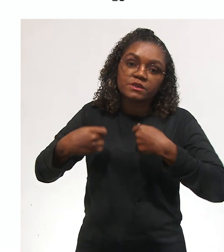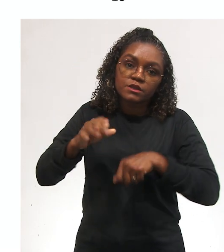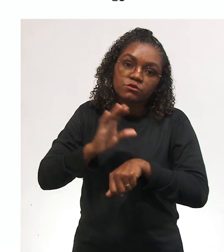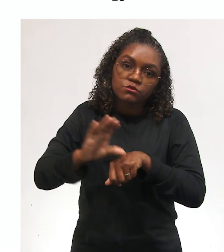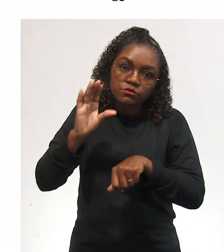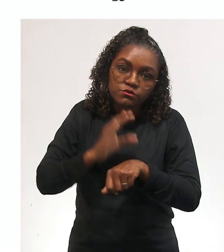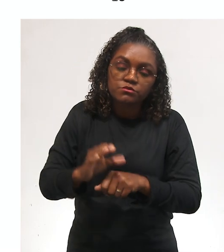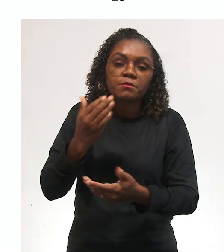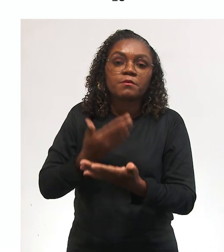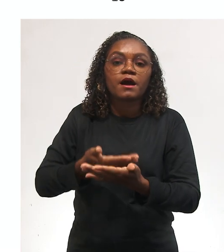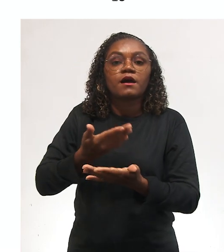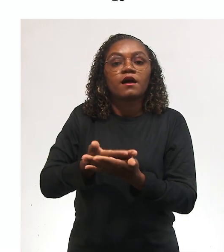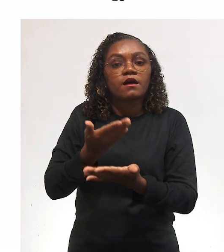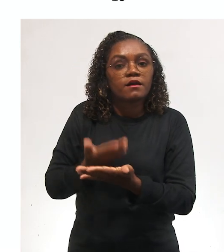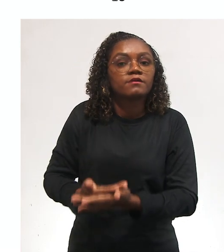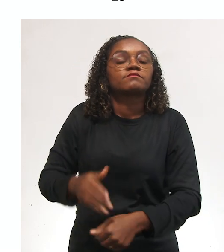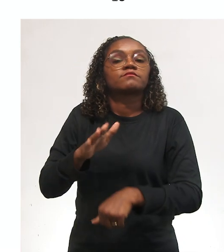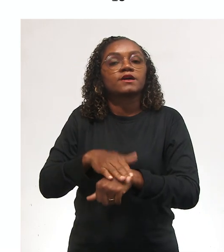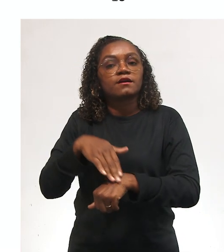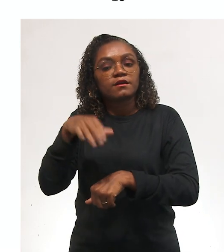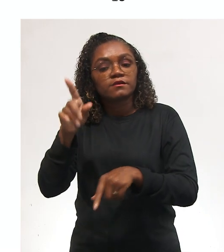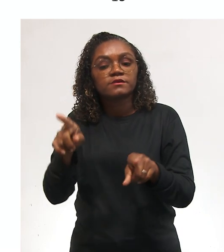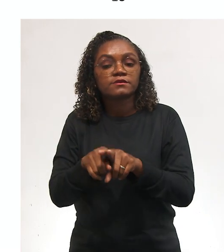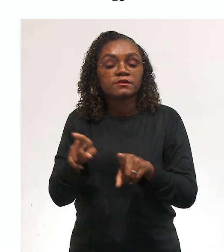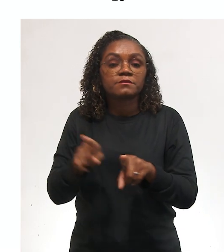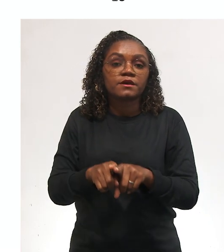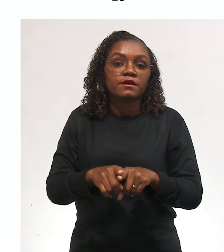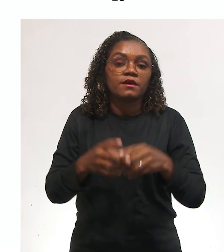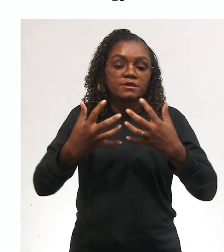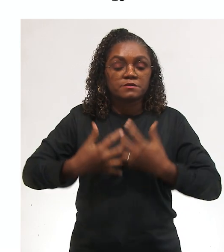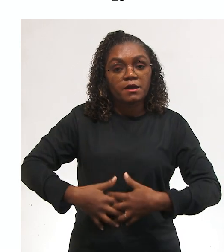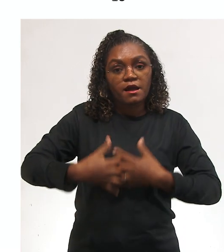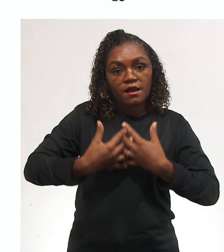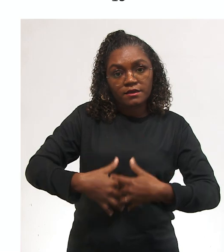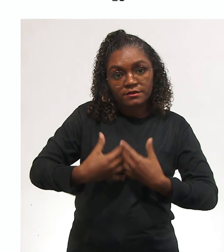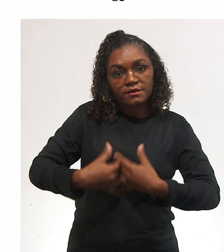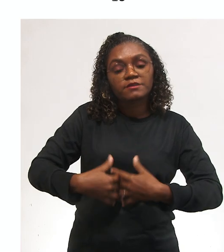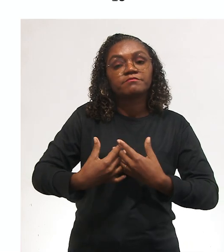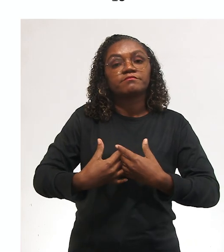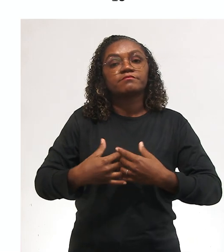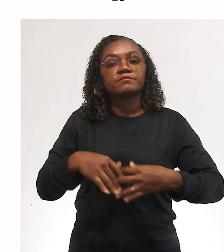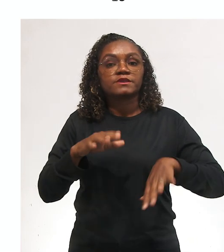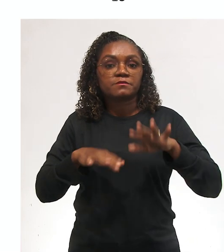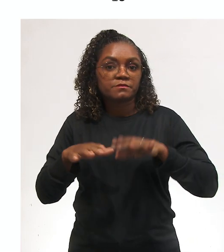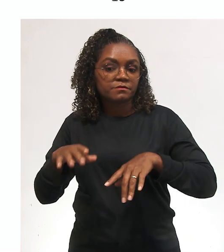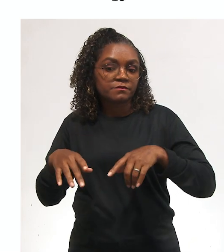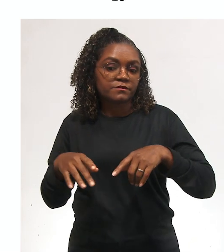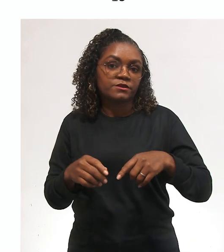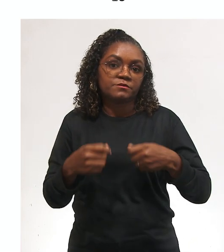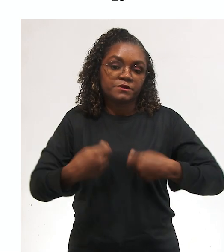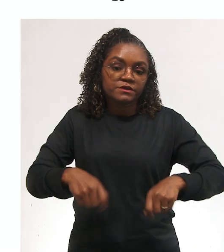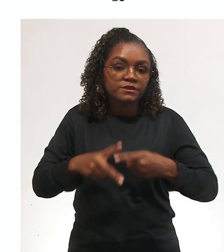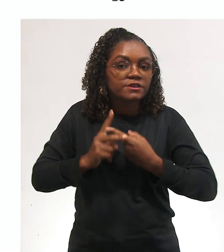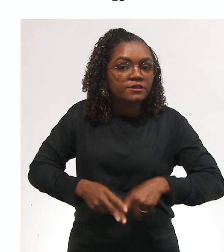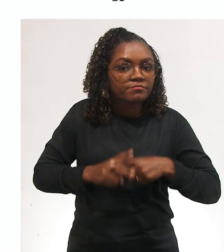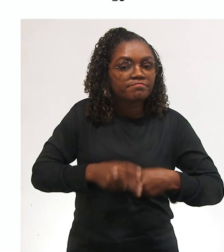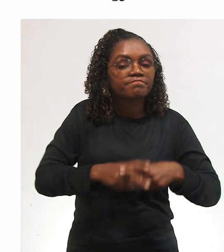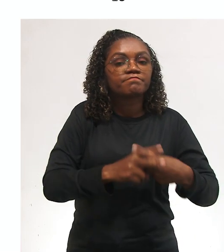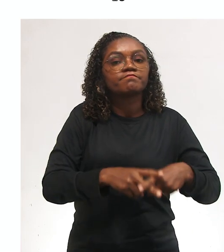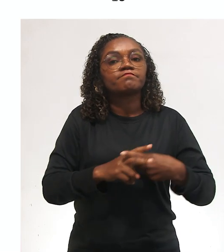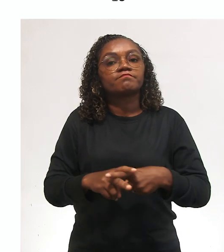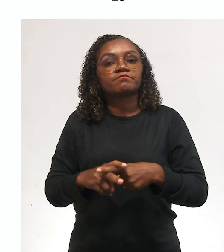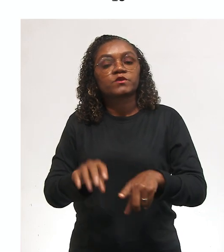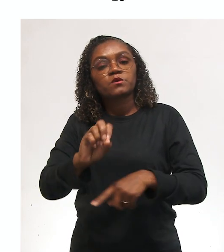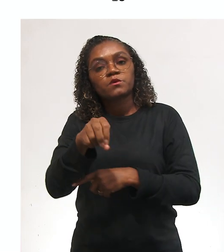de treinamento, uma pessoa nova na empresa, falha nas máquinas, as máquinas podem estar precisando de